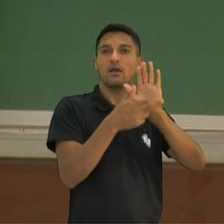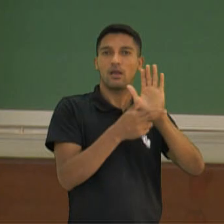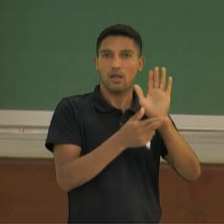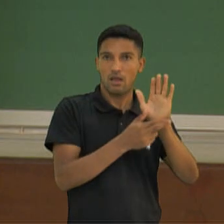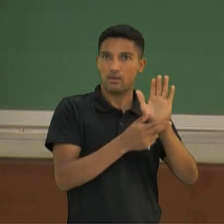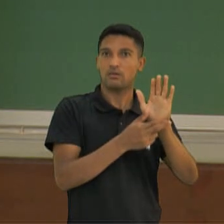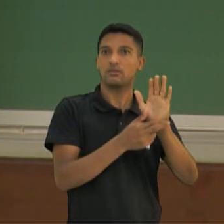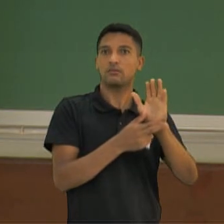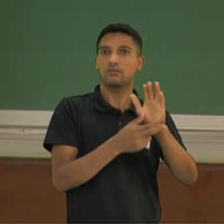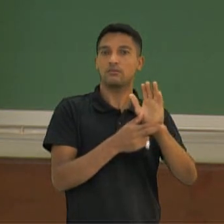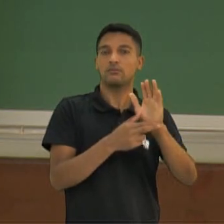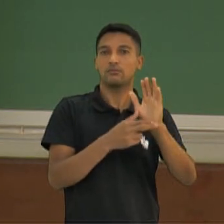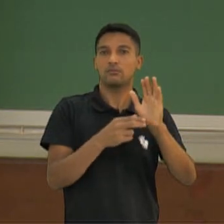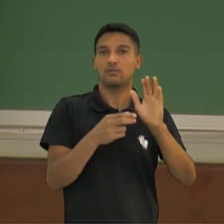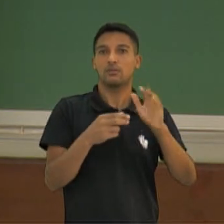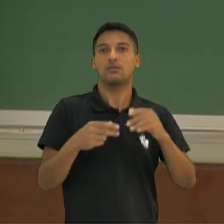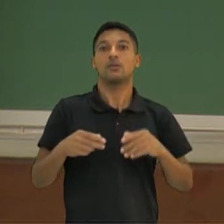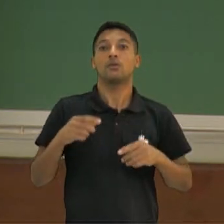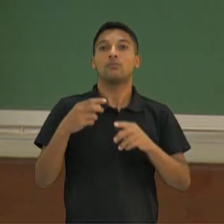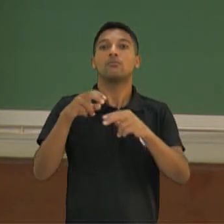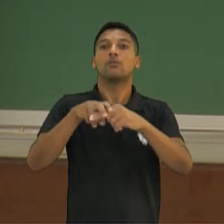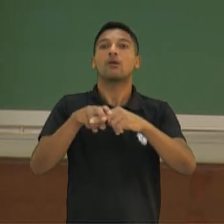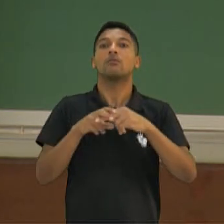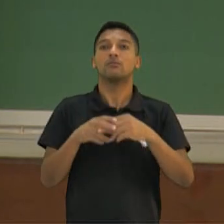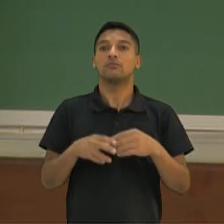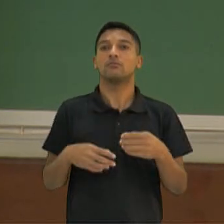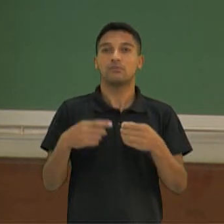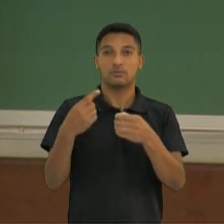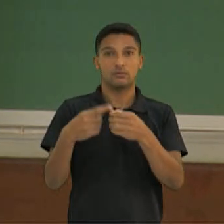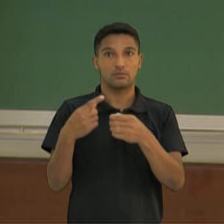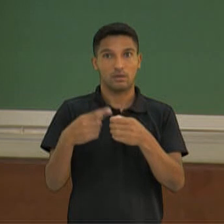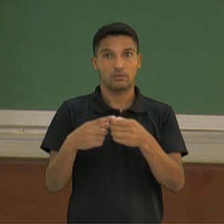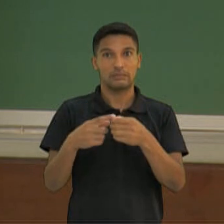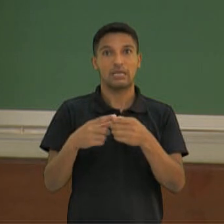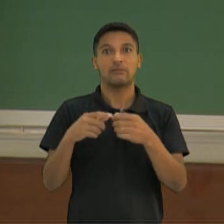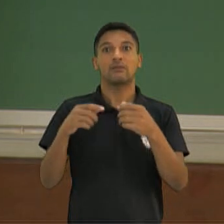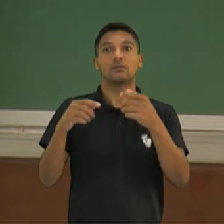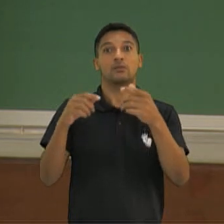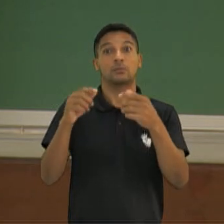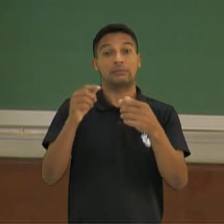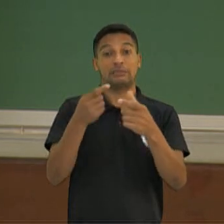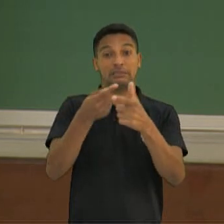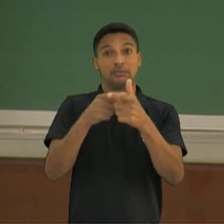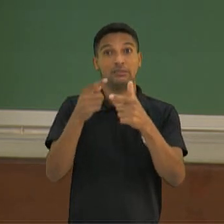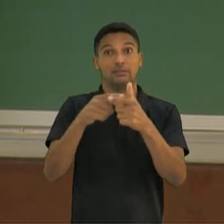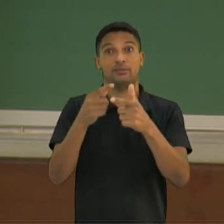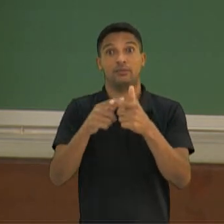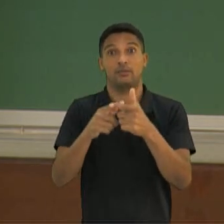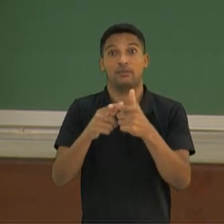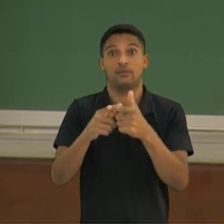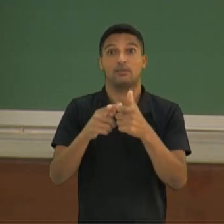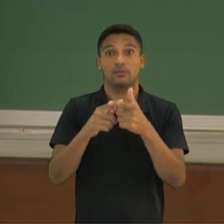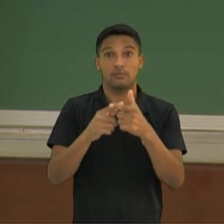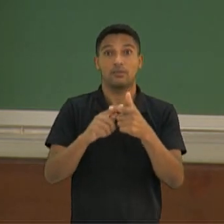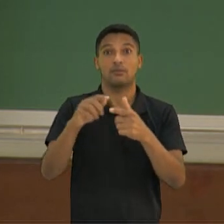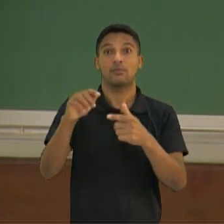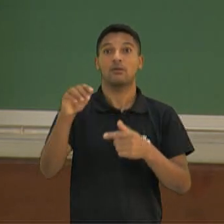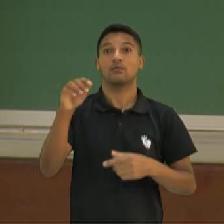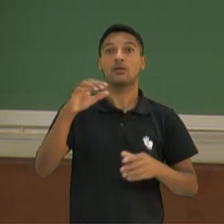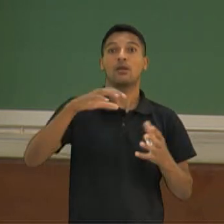ameaçando o equilíbrio ambiental das cidades. O relatório intitulado Urban Sprawl in Europe,